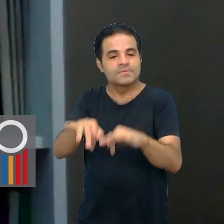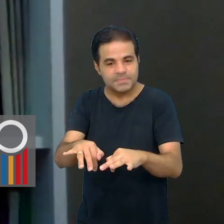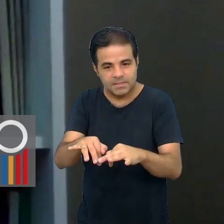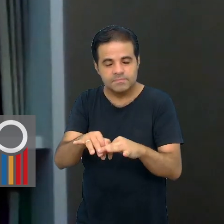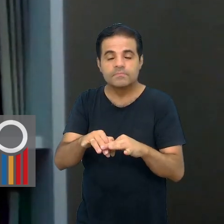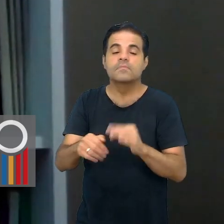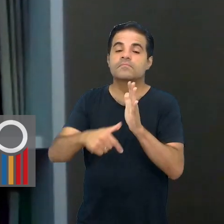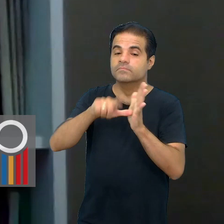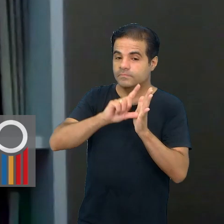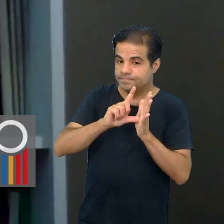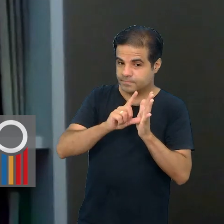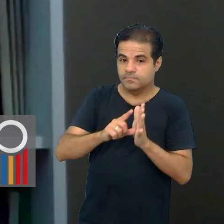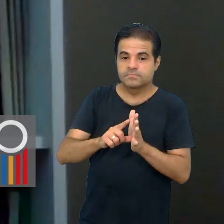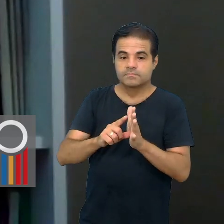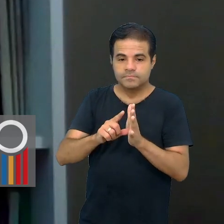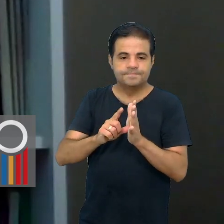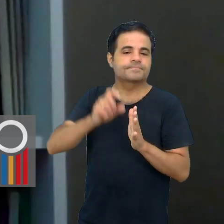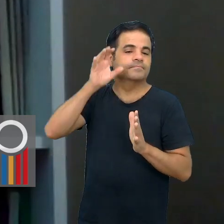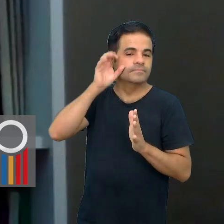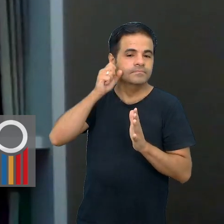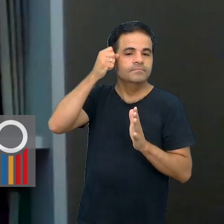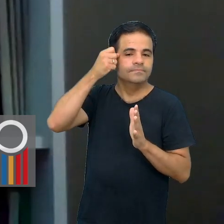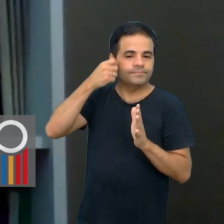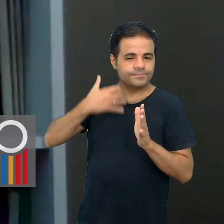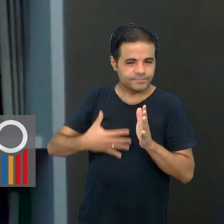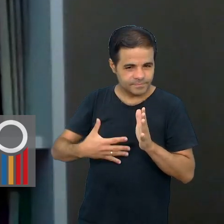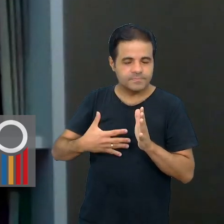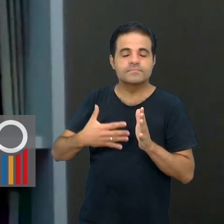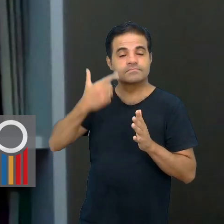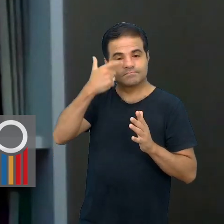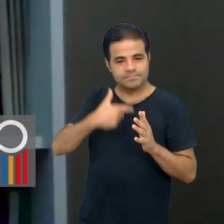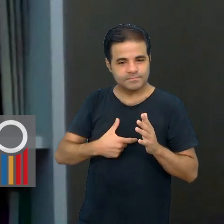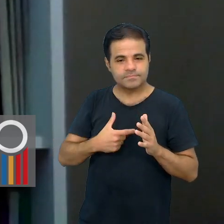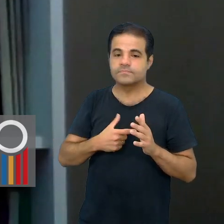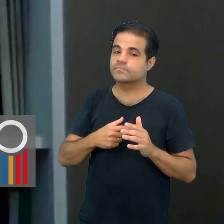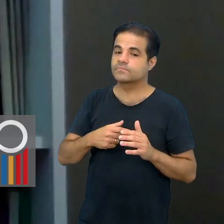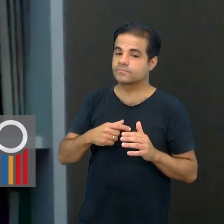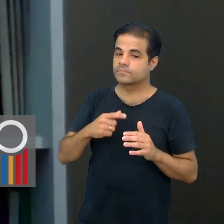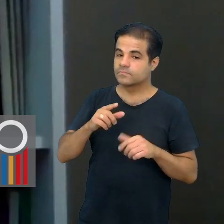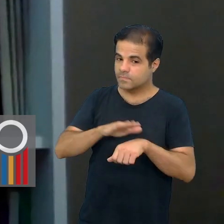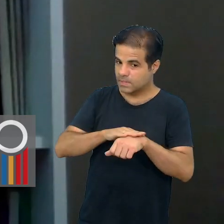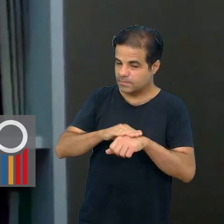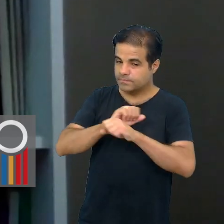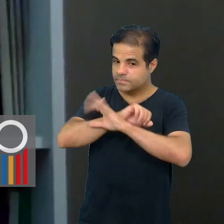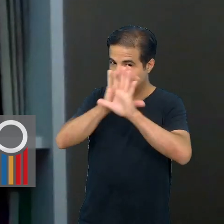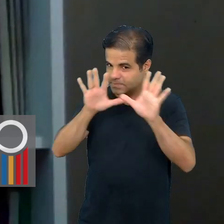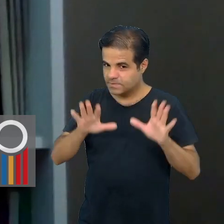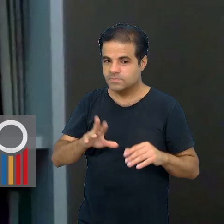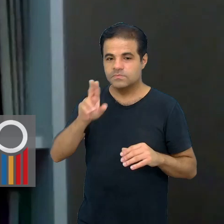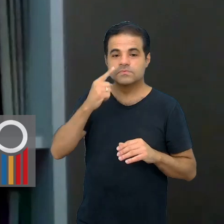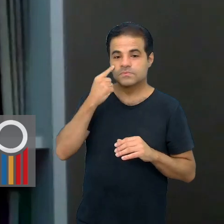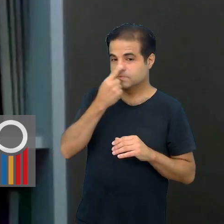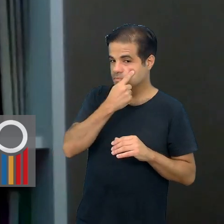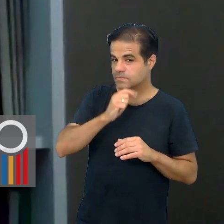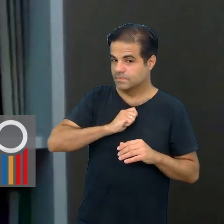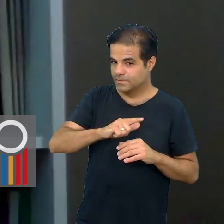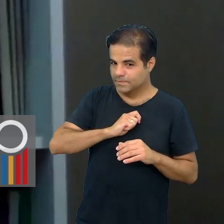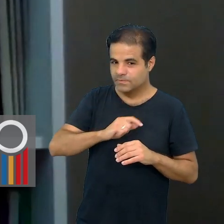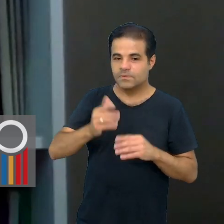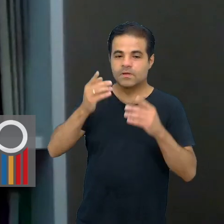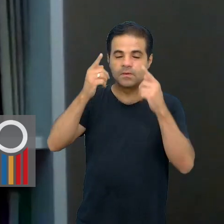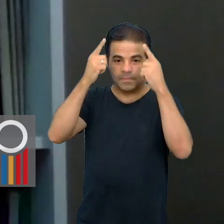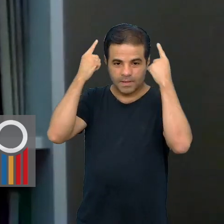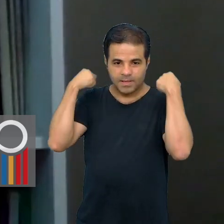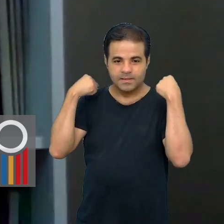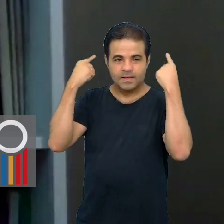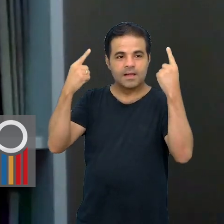Mas antes, eu vou fazer aqui uma audiodescrição. Eu tenho a pele clara, os olhos azuis, o meu